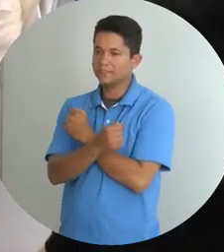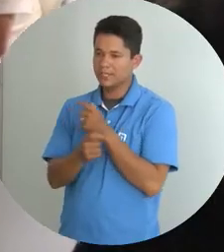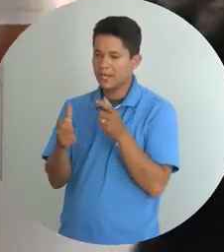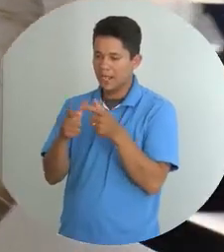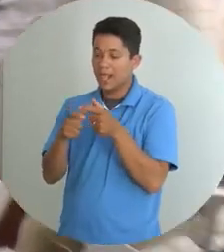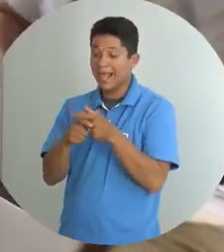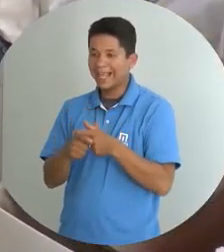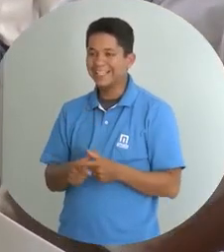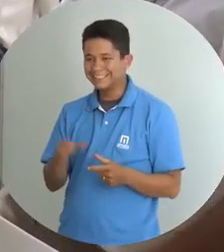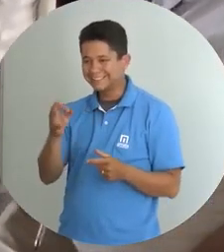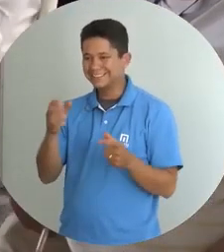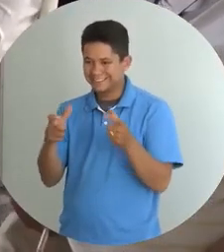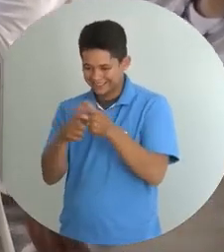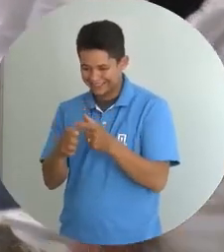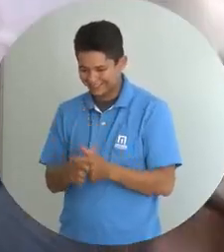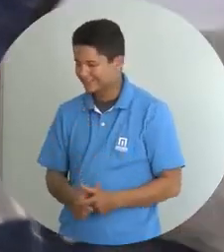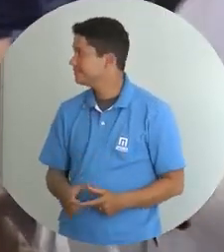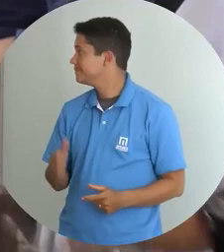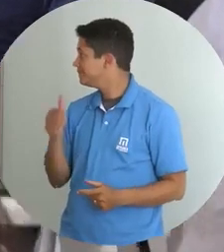Mais alguém aí?